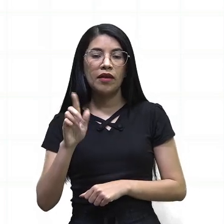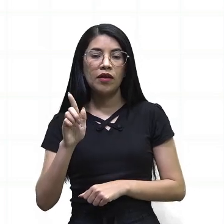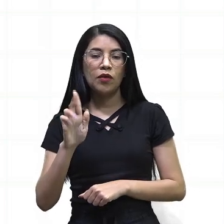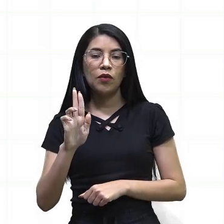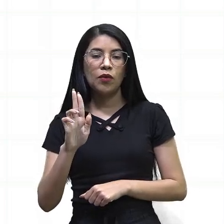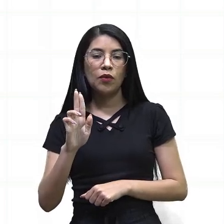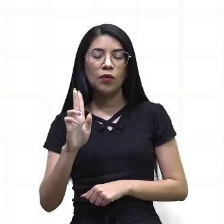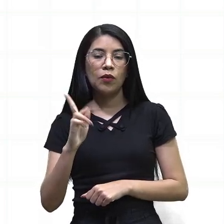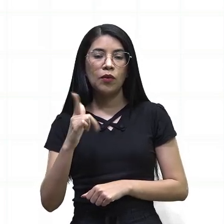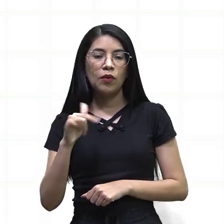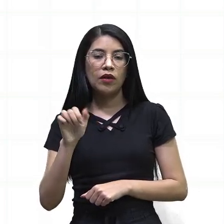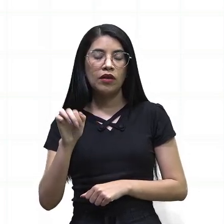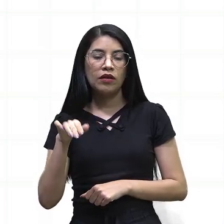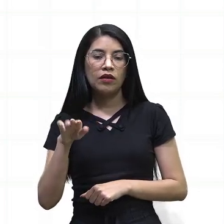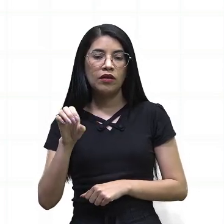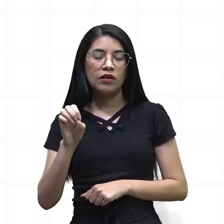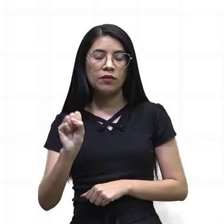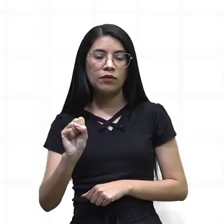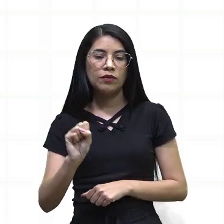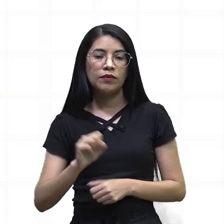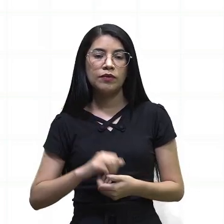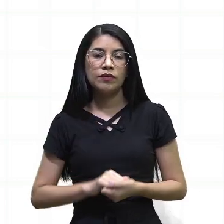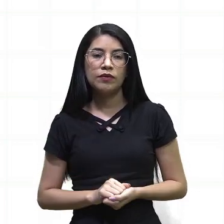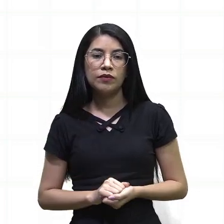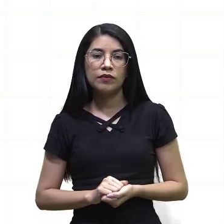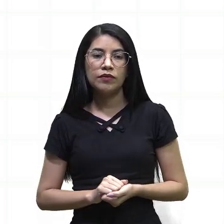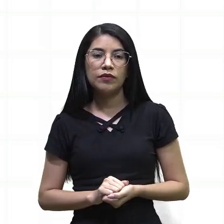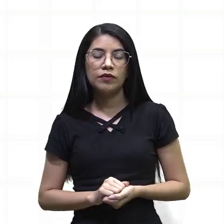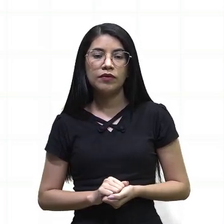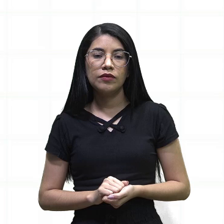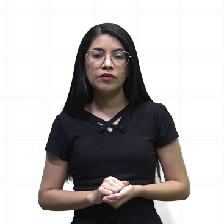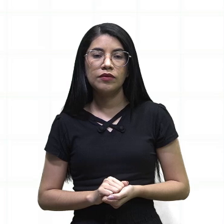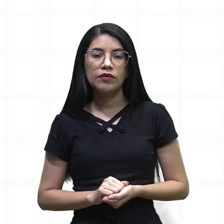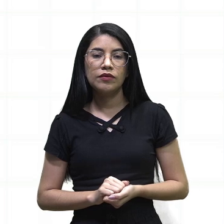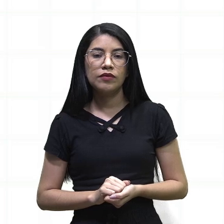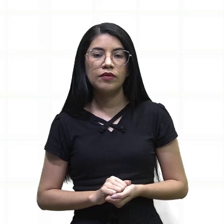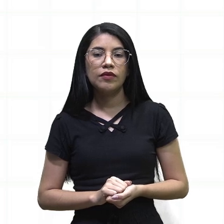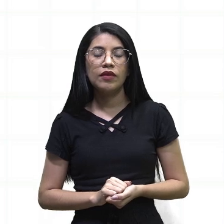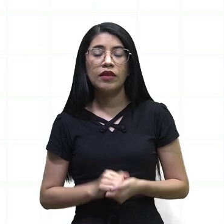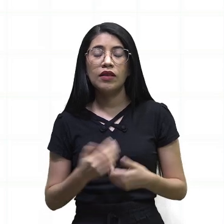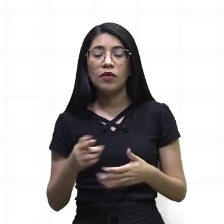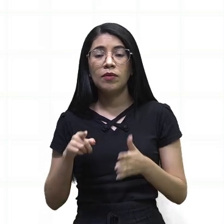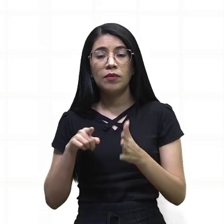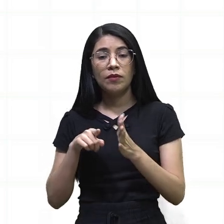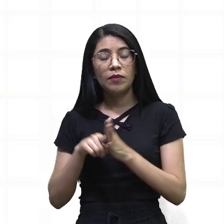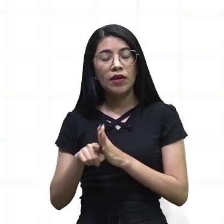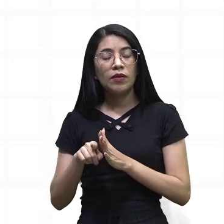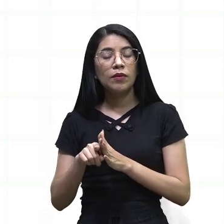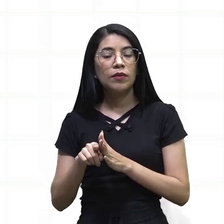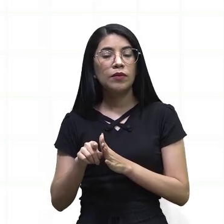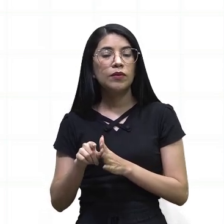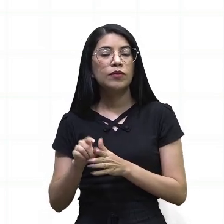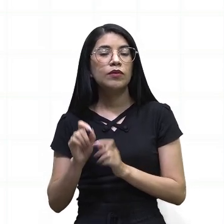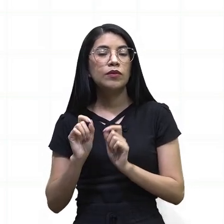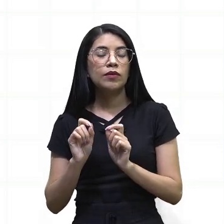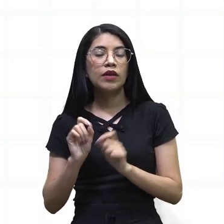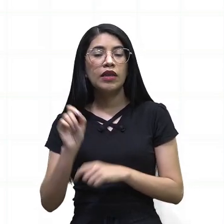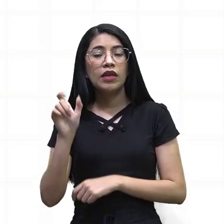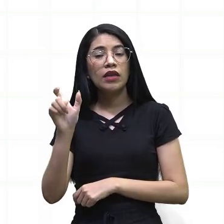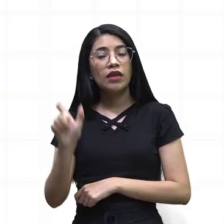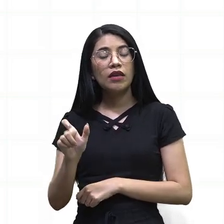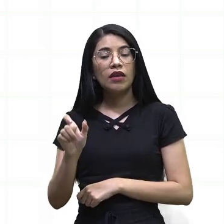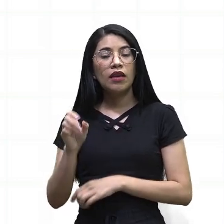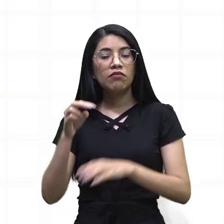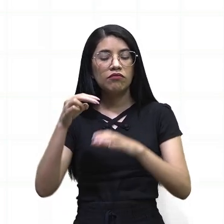Que a gente está analisando. E aí, eu faço a pergunta para o verbo quem mergulhou. Olha